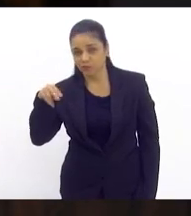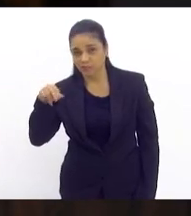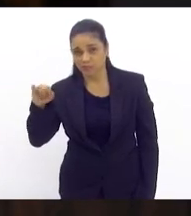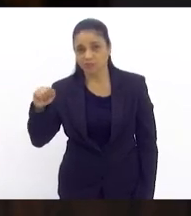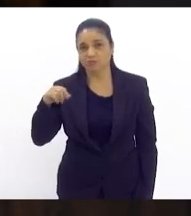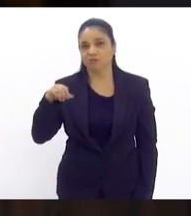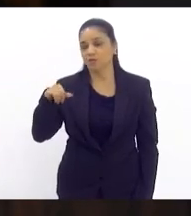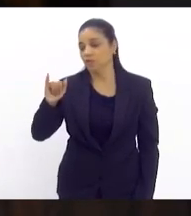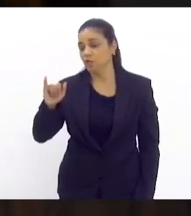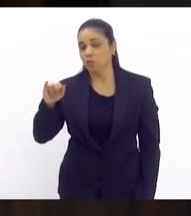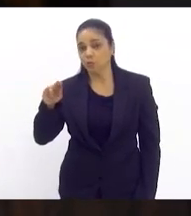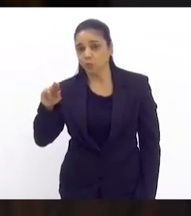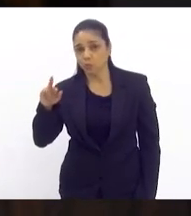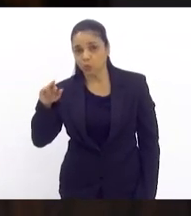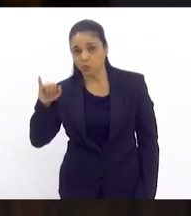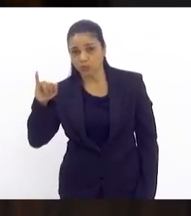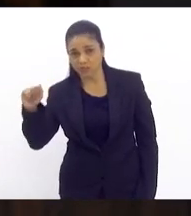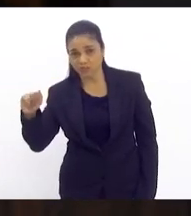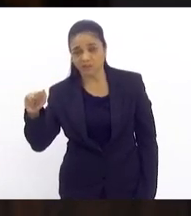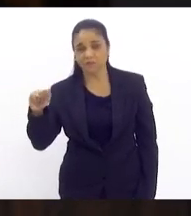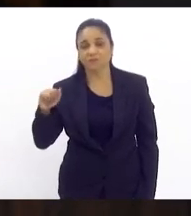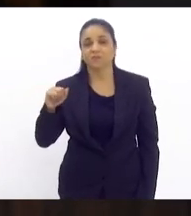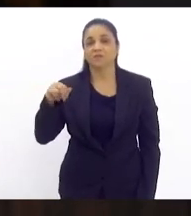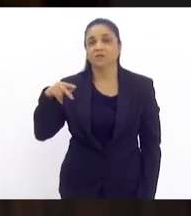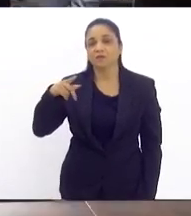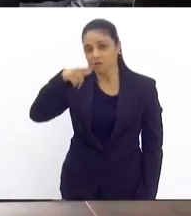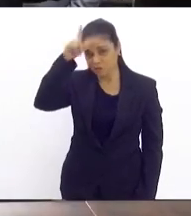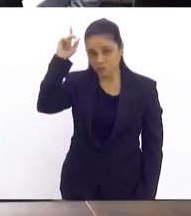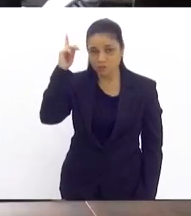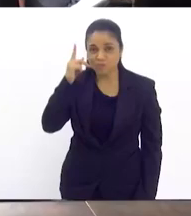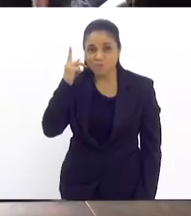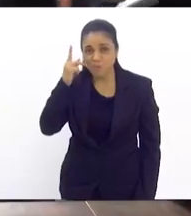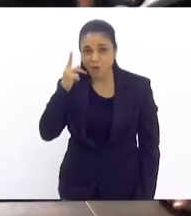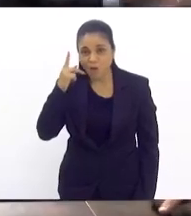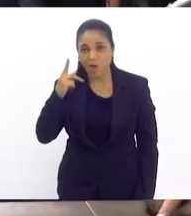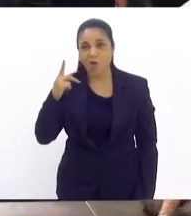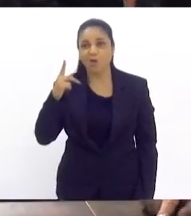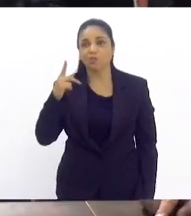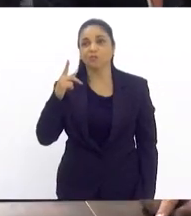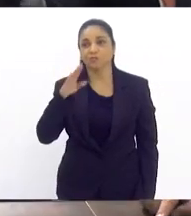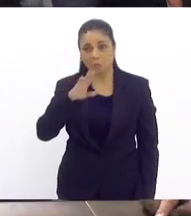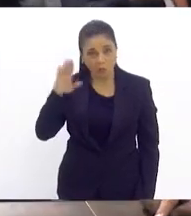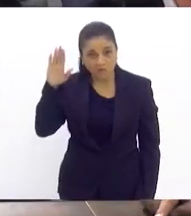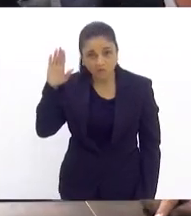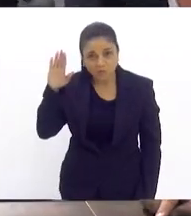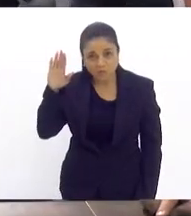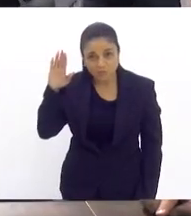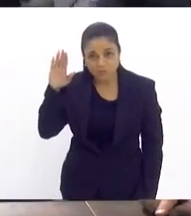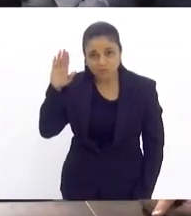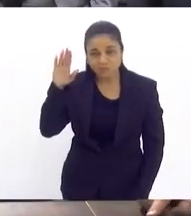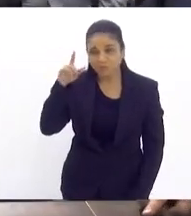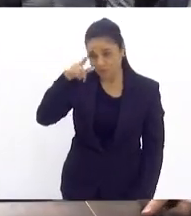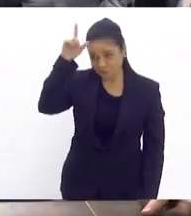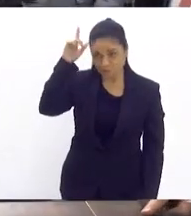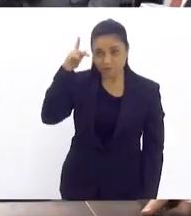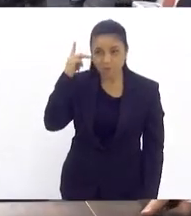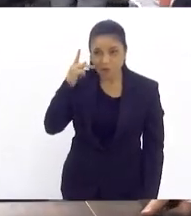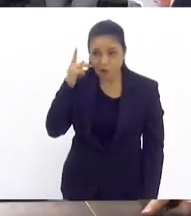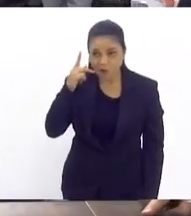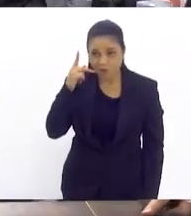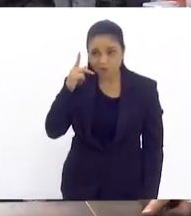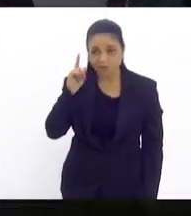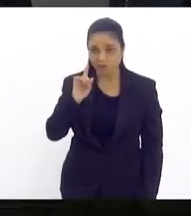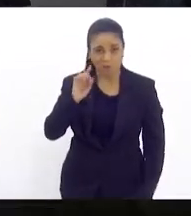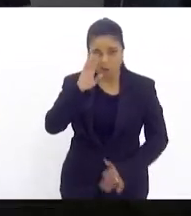Deputado Yuri Deputado Luiz Paulo levantou a mão não não Deputado